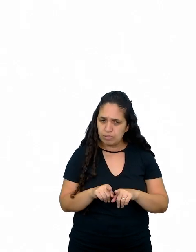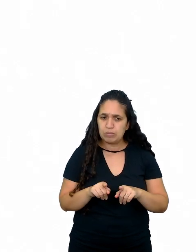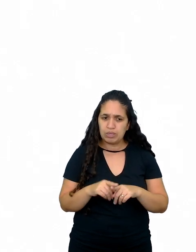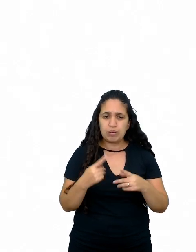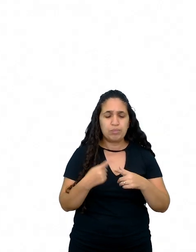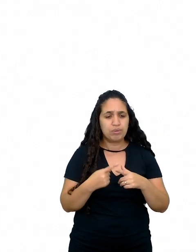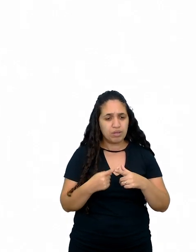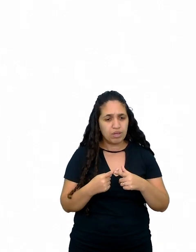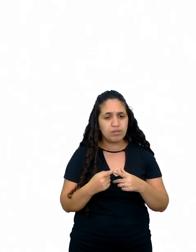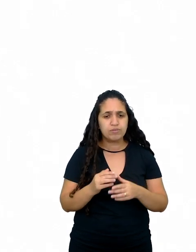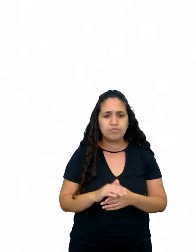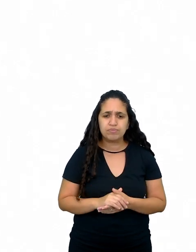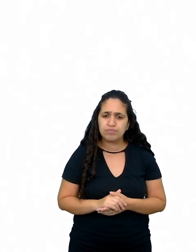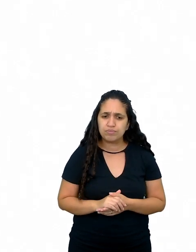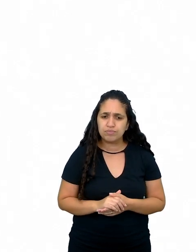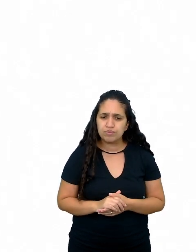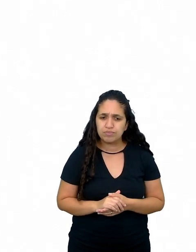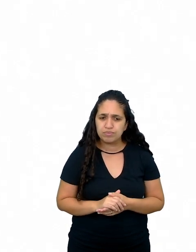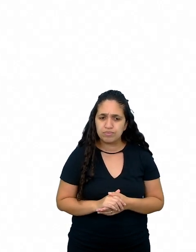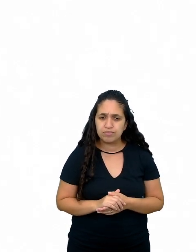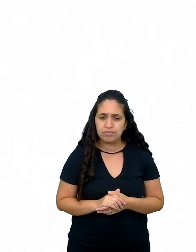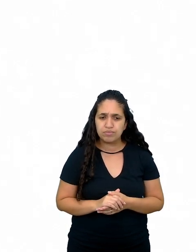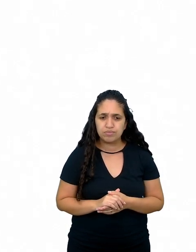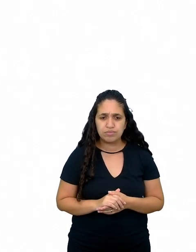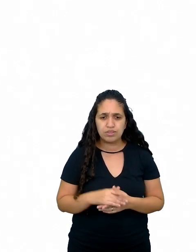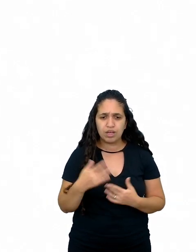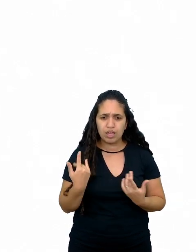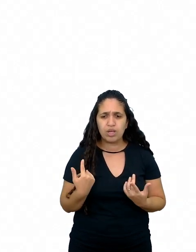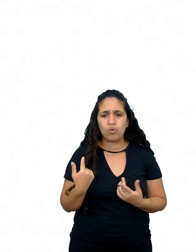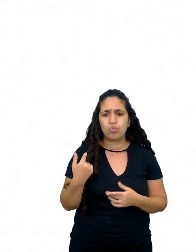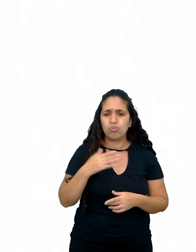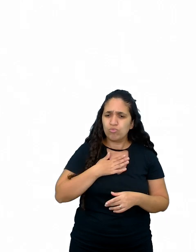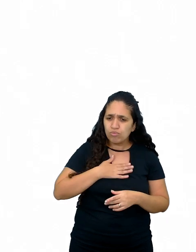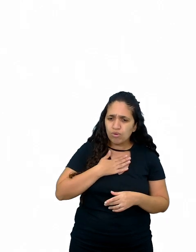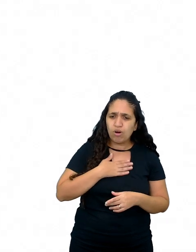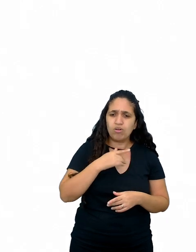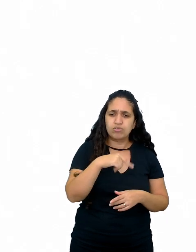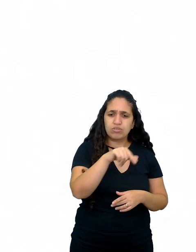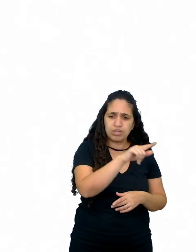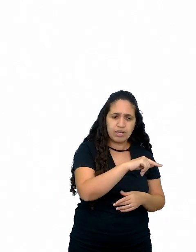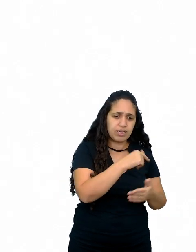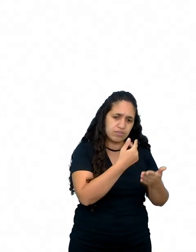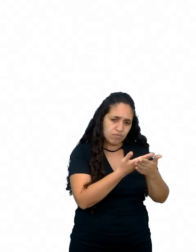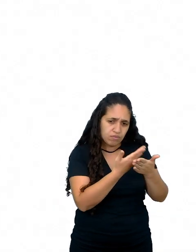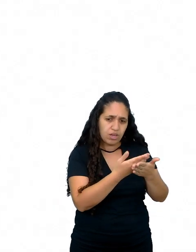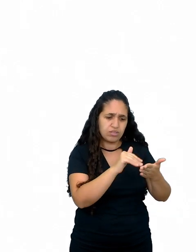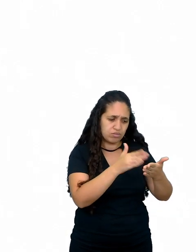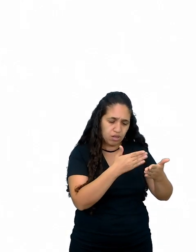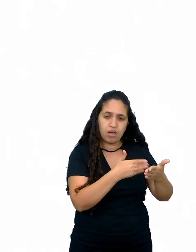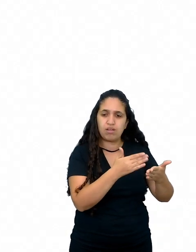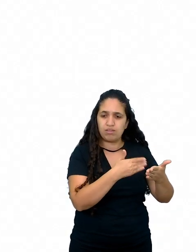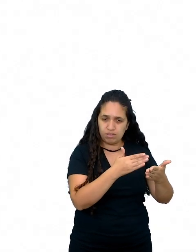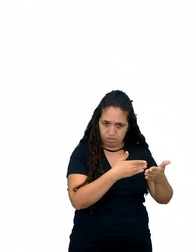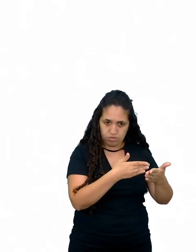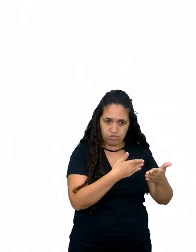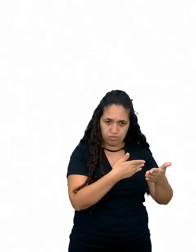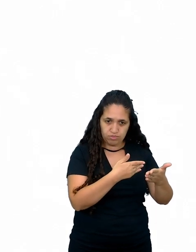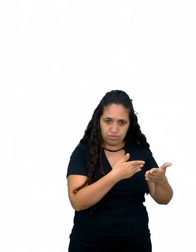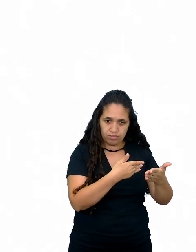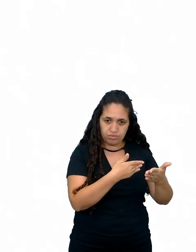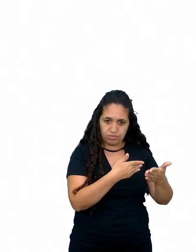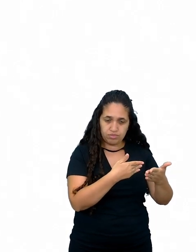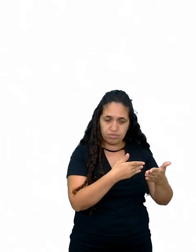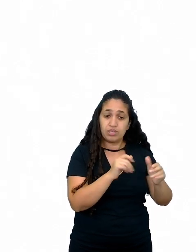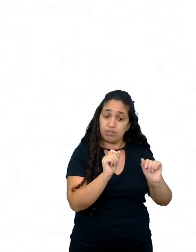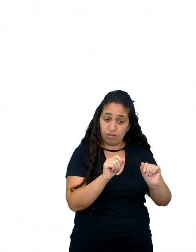Por quê? Porque, Sirene, eu prefiro que eles façam o plano no caderno. Aí dá